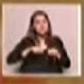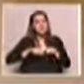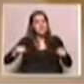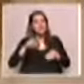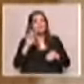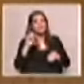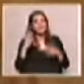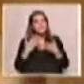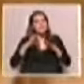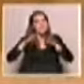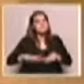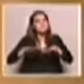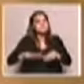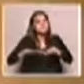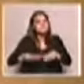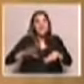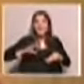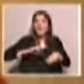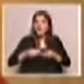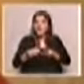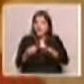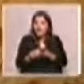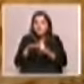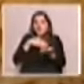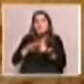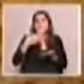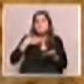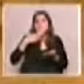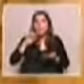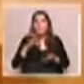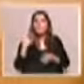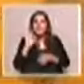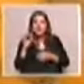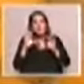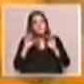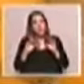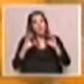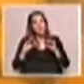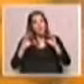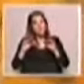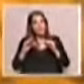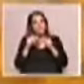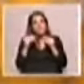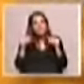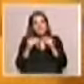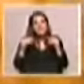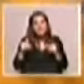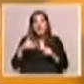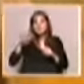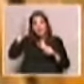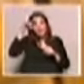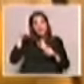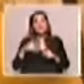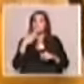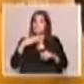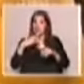30 dias. Trata-se de um queijo curado com pasta branca ou amarela, semi-mole, amanteigada, obtida de leite cru. A sua